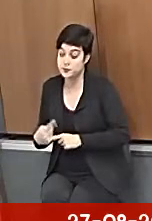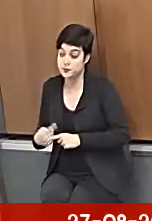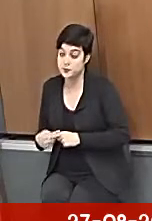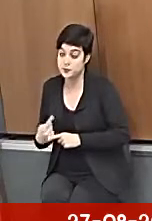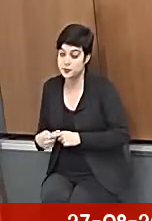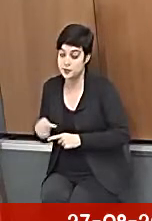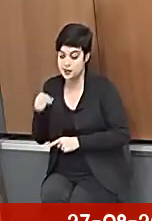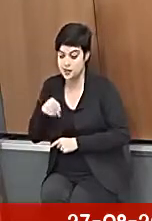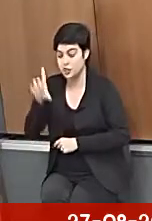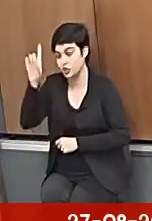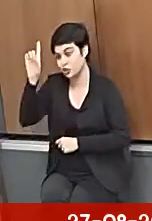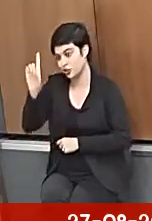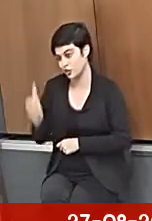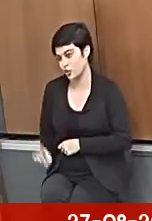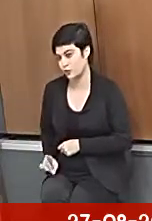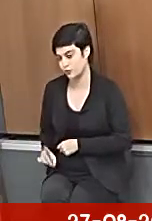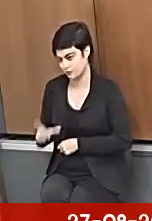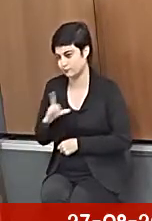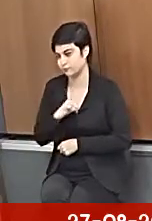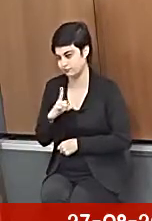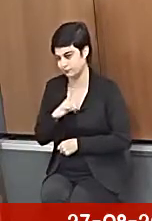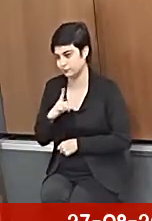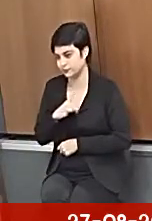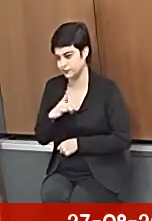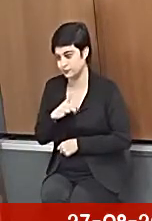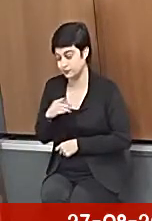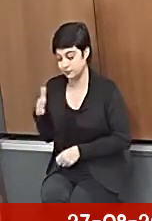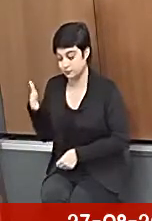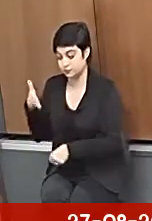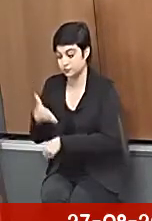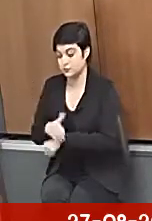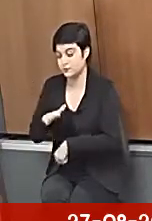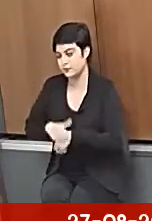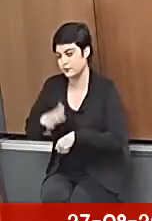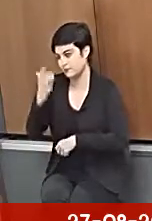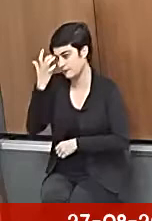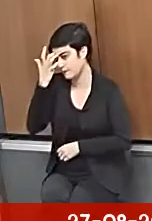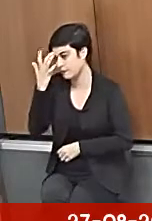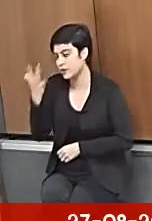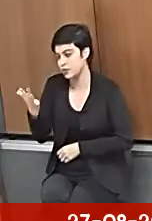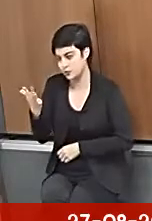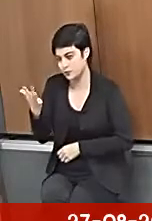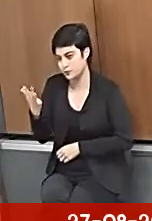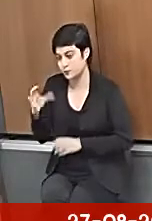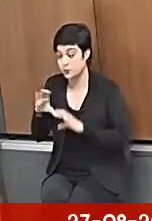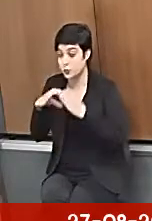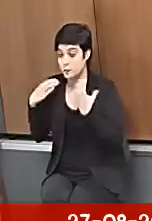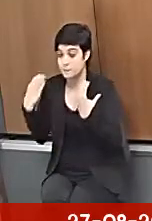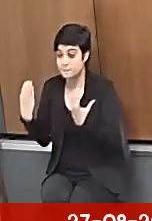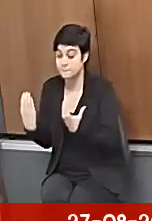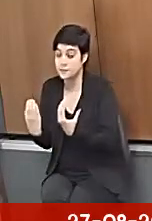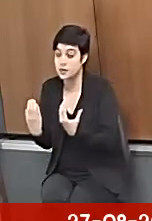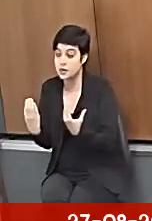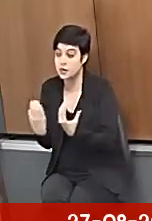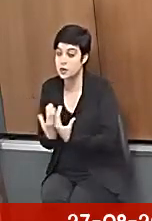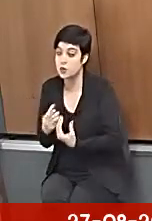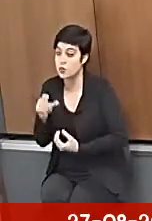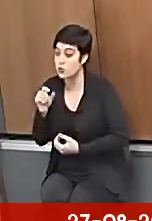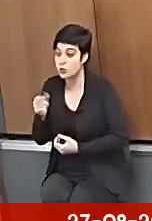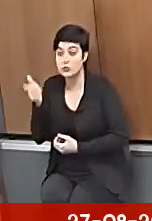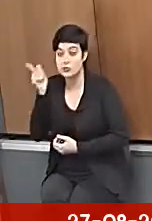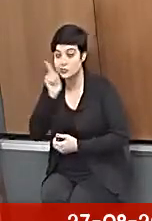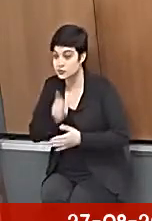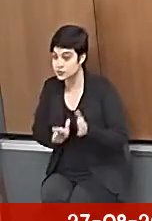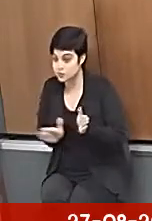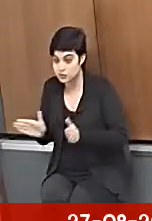é um direito é um direito que ele tem de ter o acesso o mineirão ele é 100% acessível